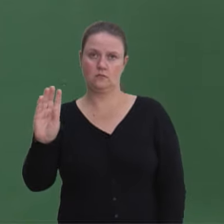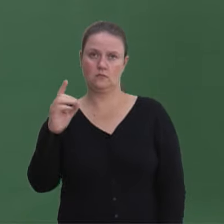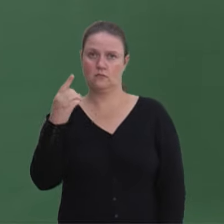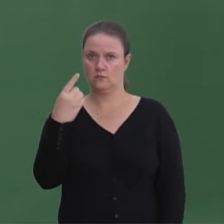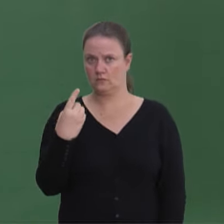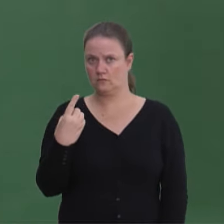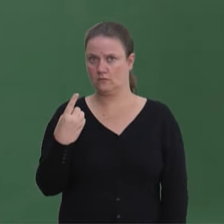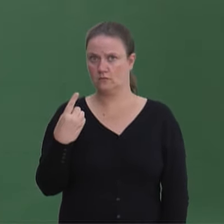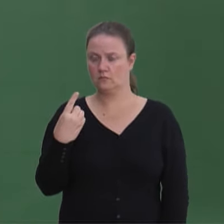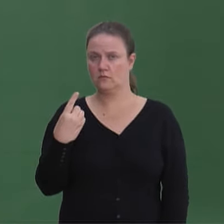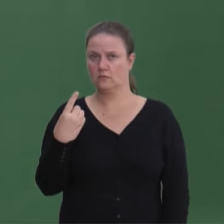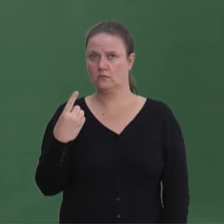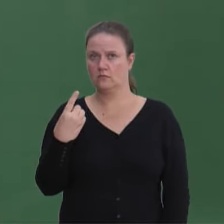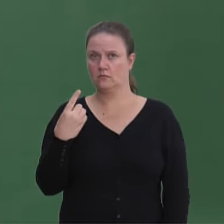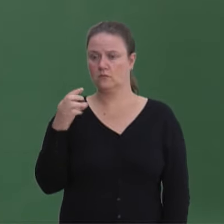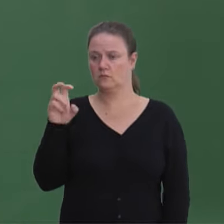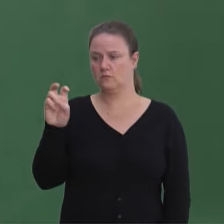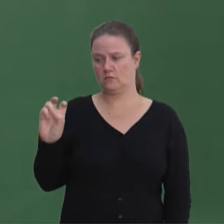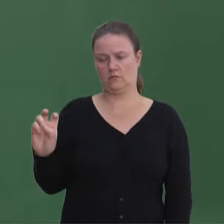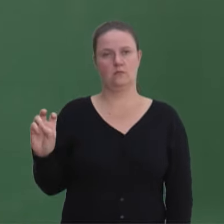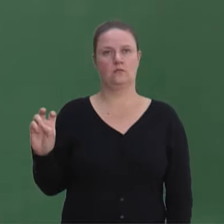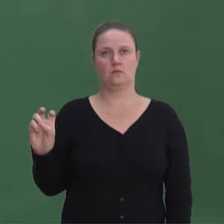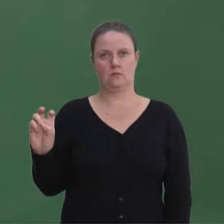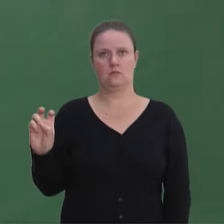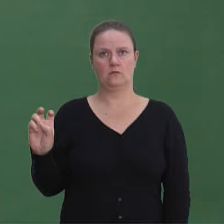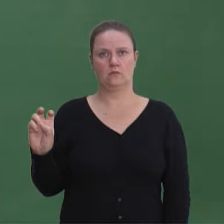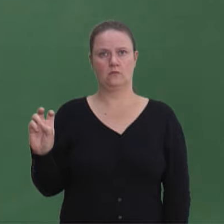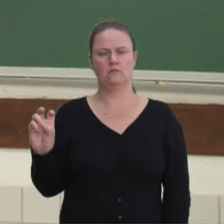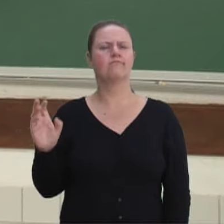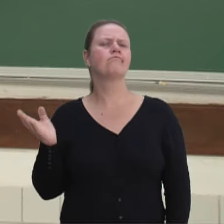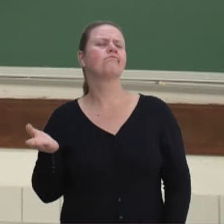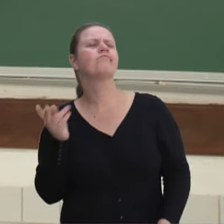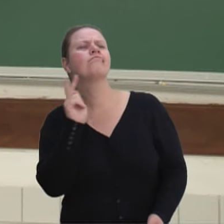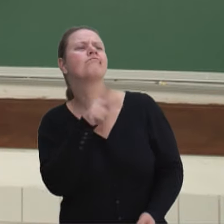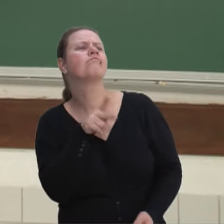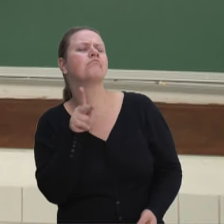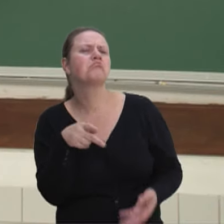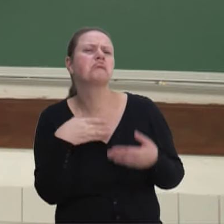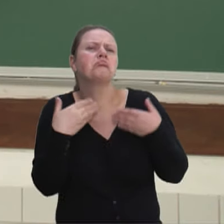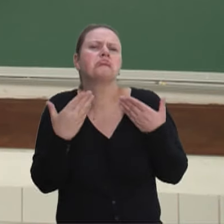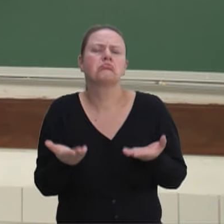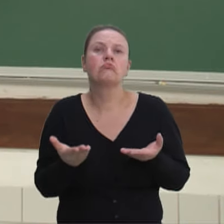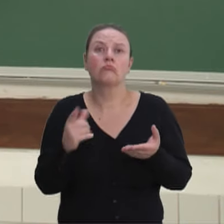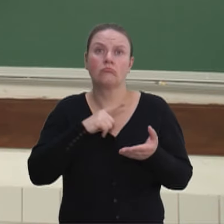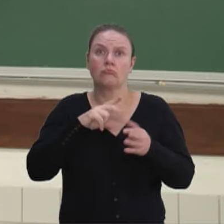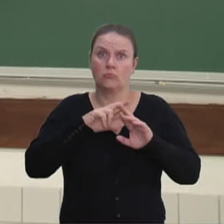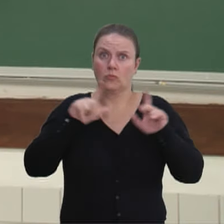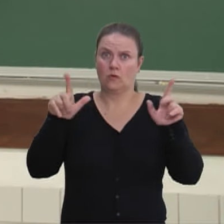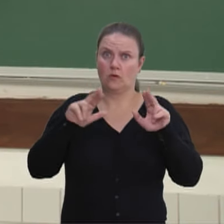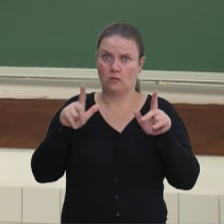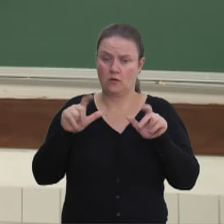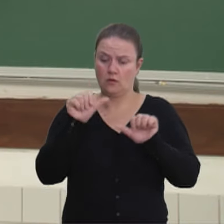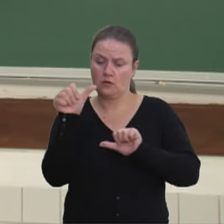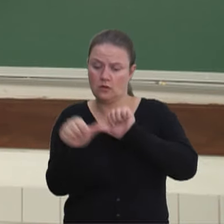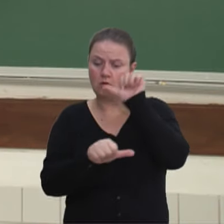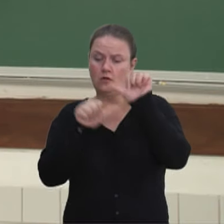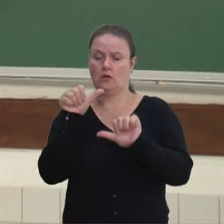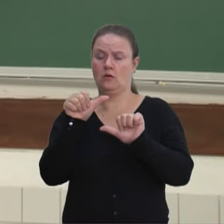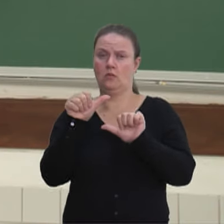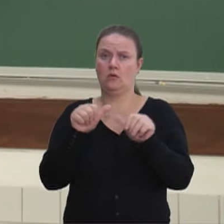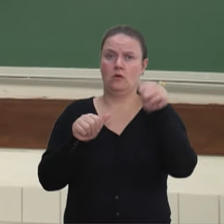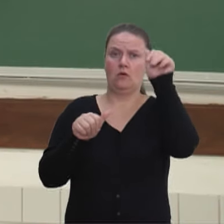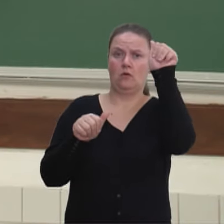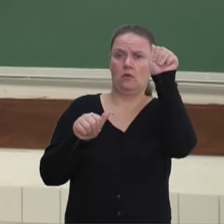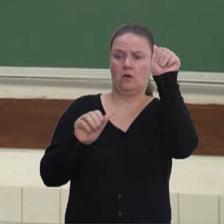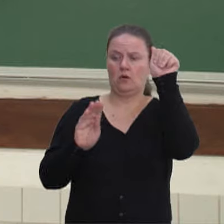1 e 5. Professor, tem diferença se eu colocasse o ponto A aqui em cima ou o ponto